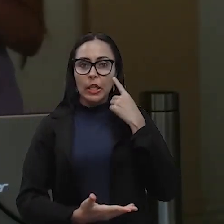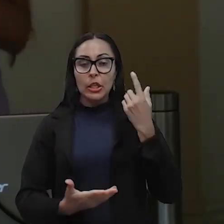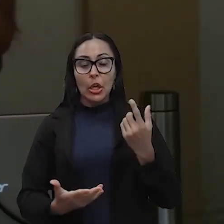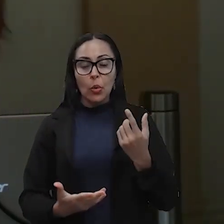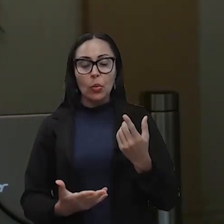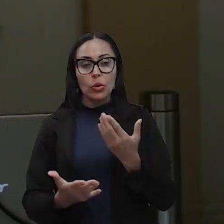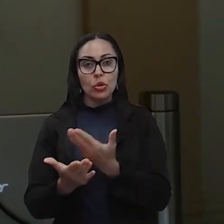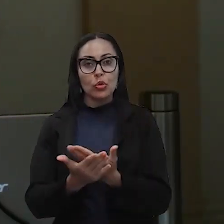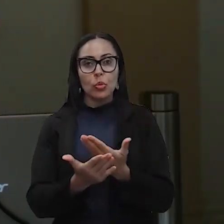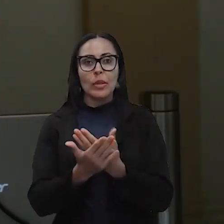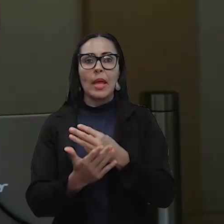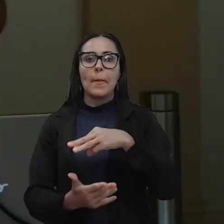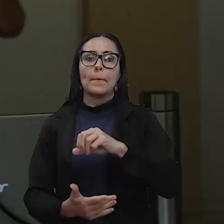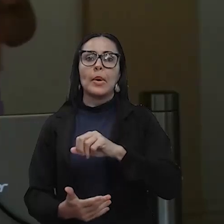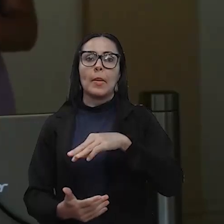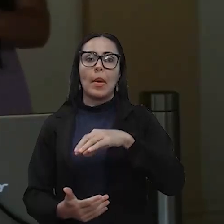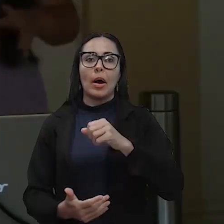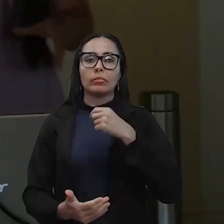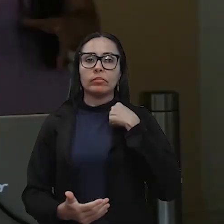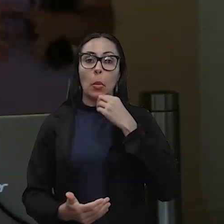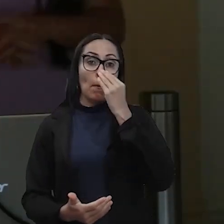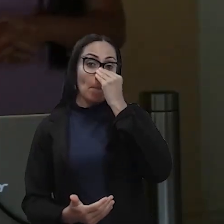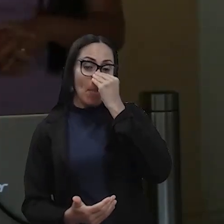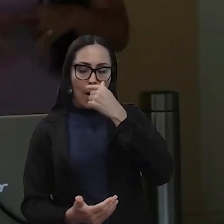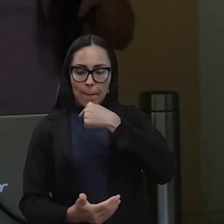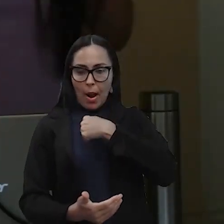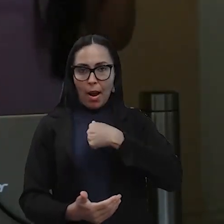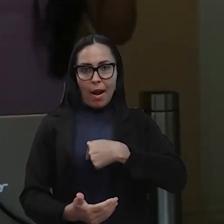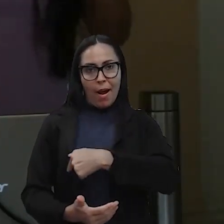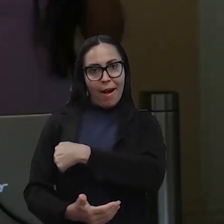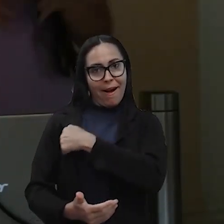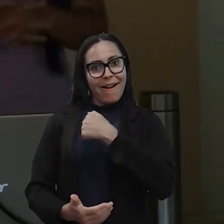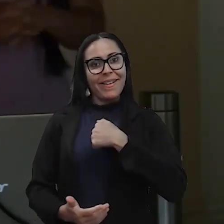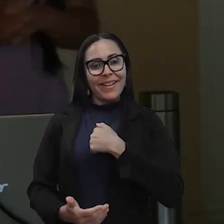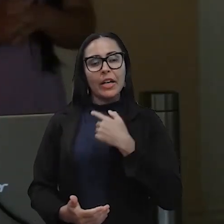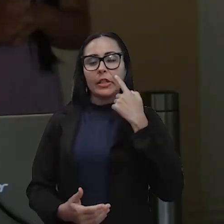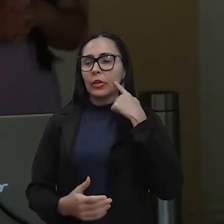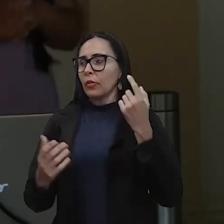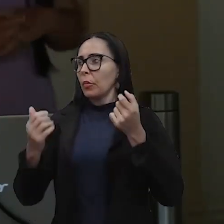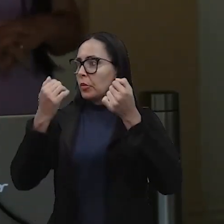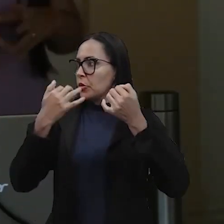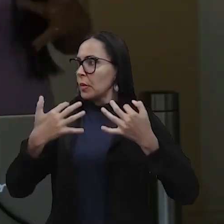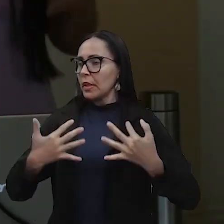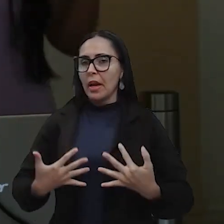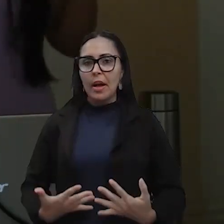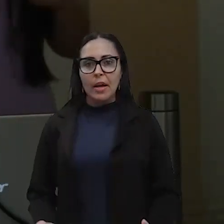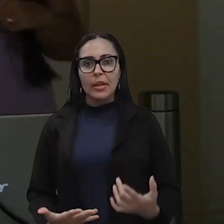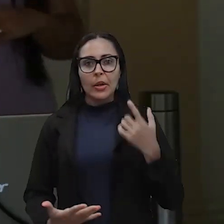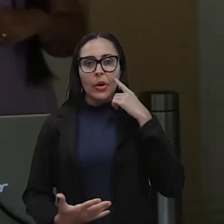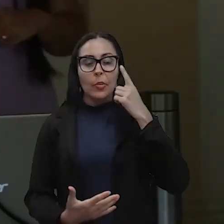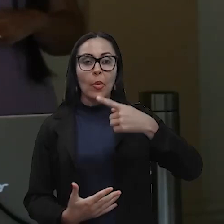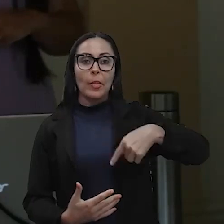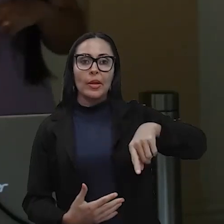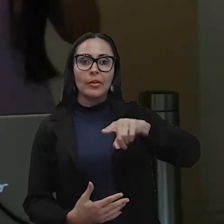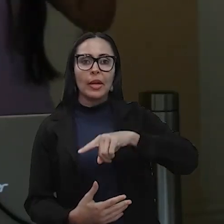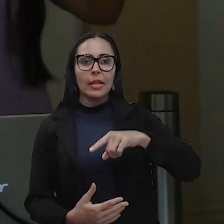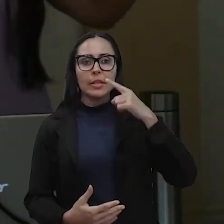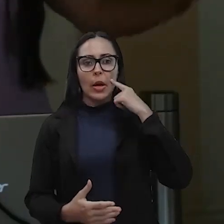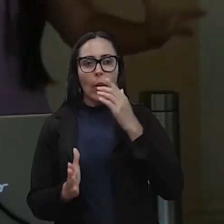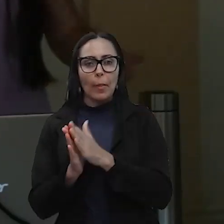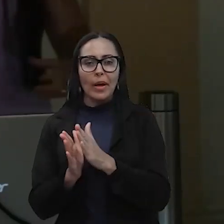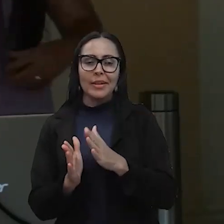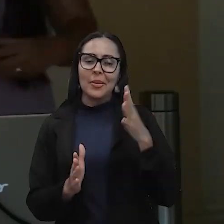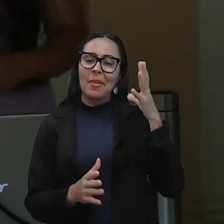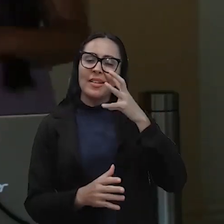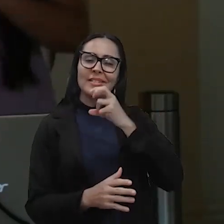de dúvidas de mama, vamos explorar aqui comigo, que o momento é esse aí, é a parte que eu mais amo na vida, é